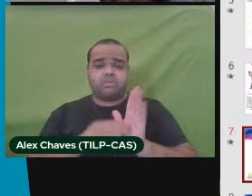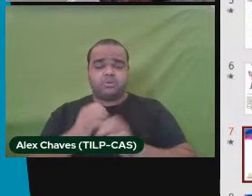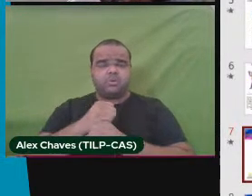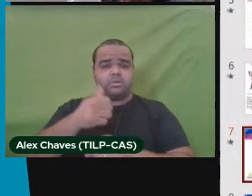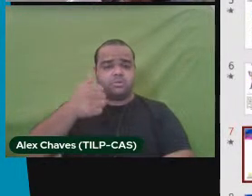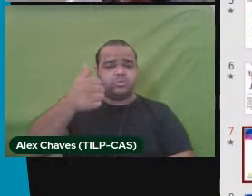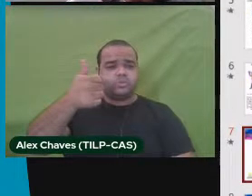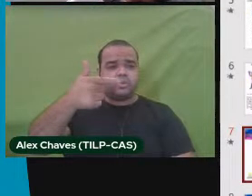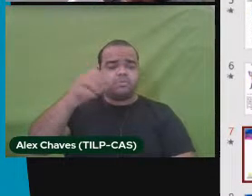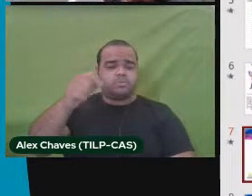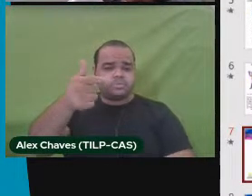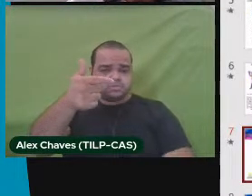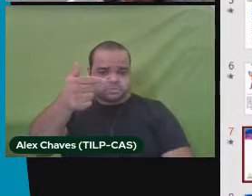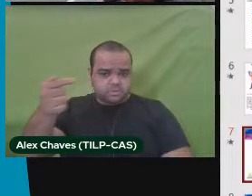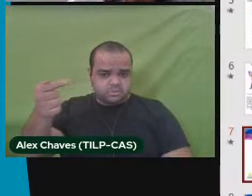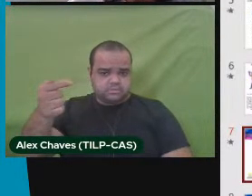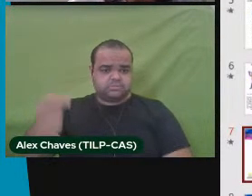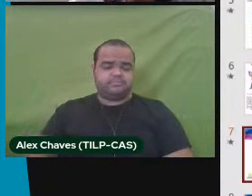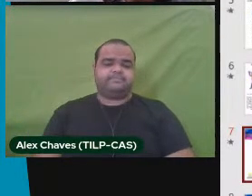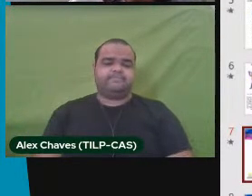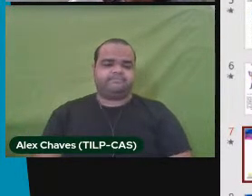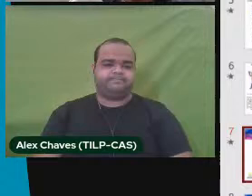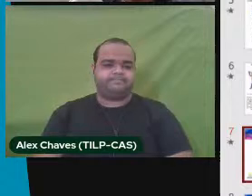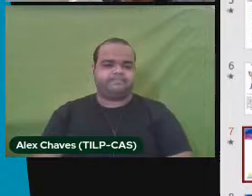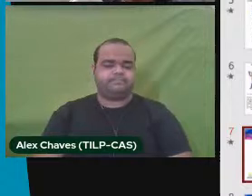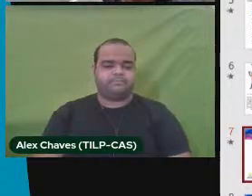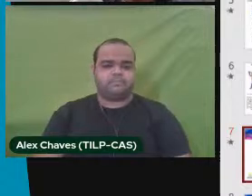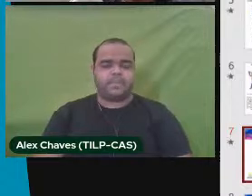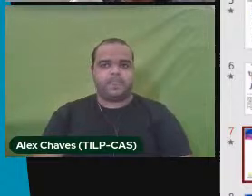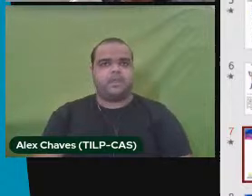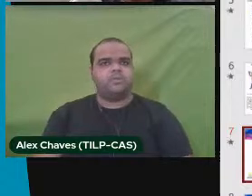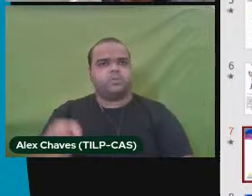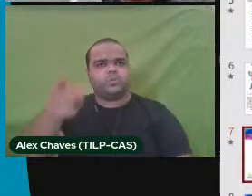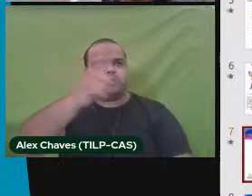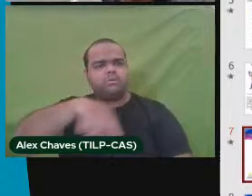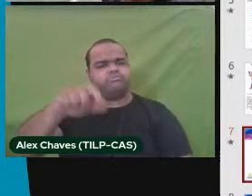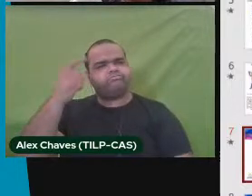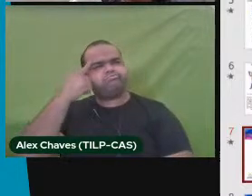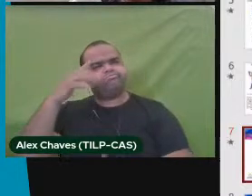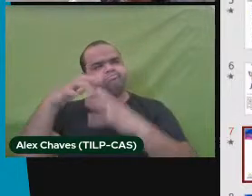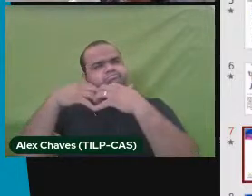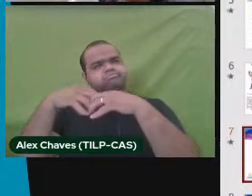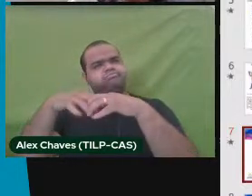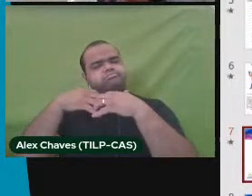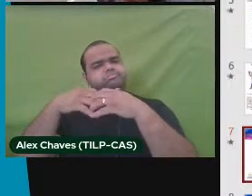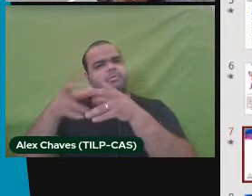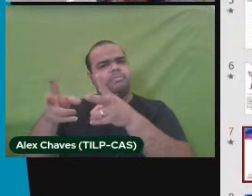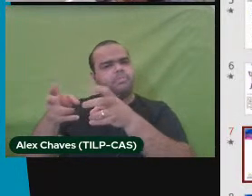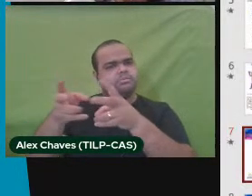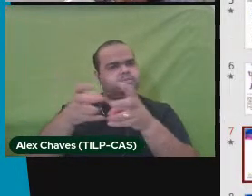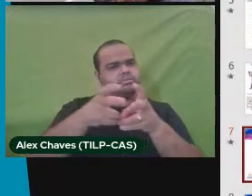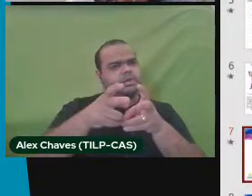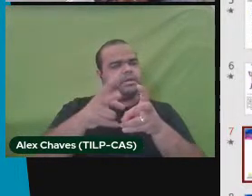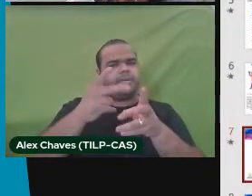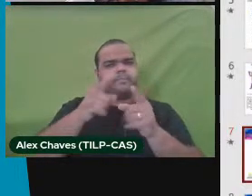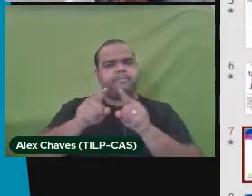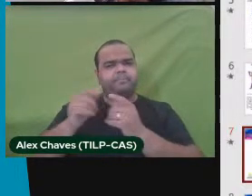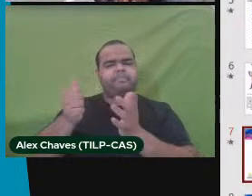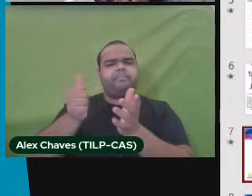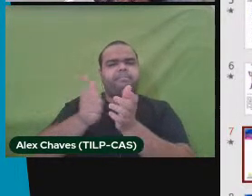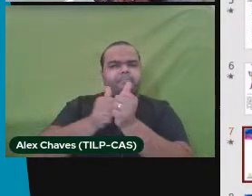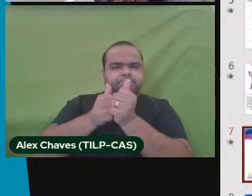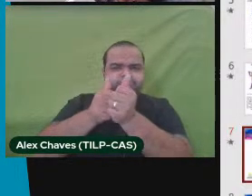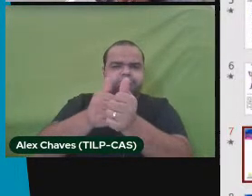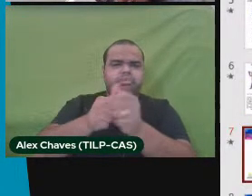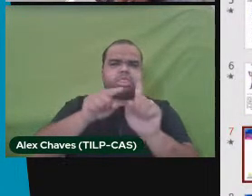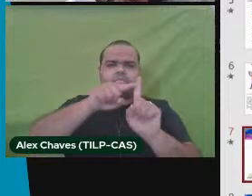2017. É muito importante para nós fazer essa reflexão, para a gente poder acompanhar esse termômetro, que